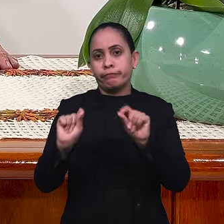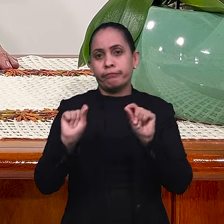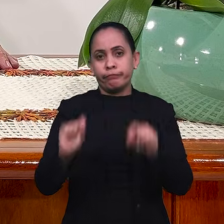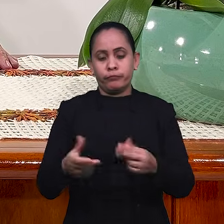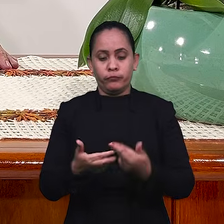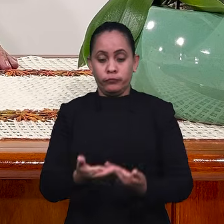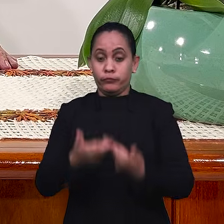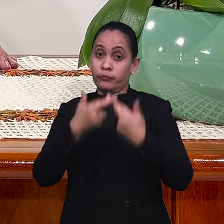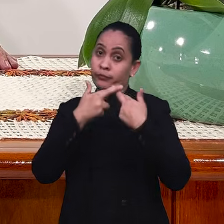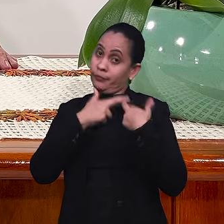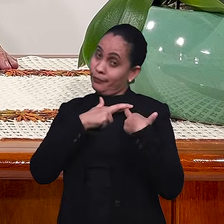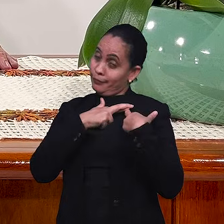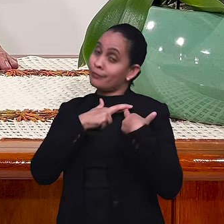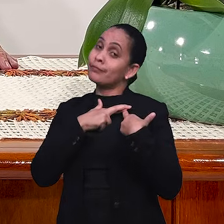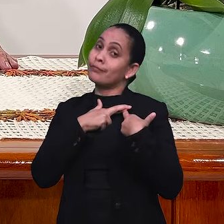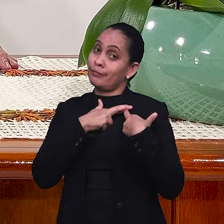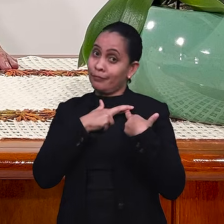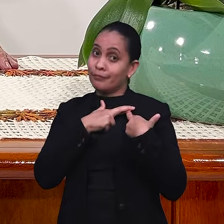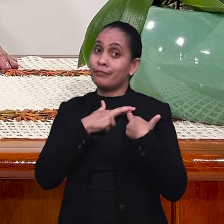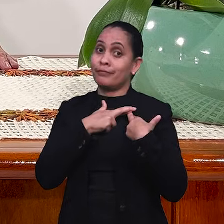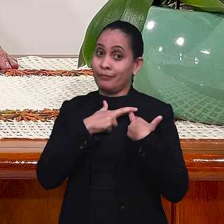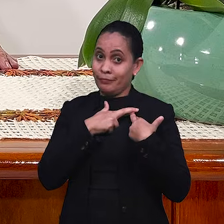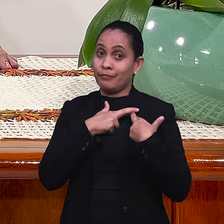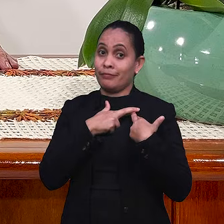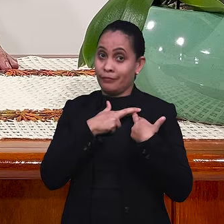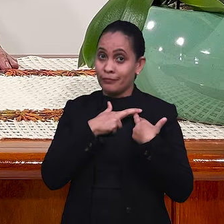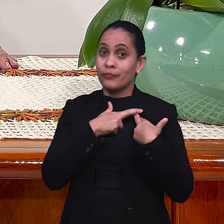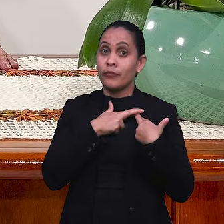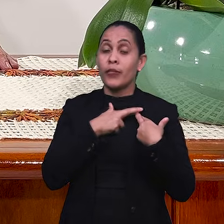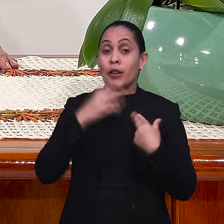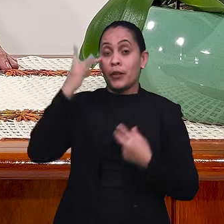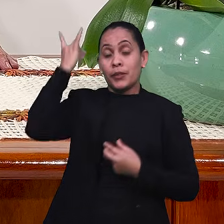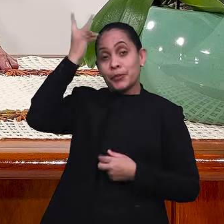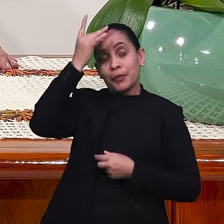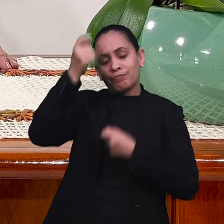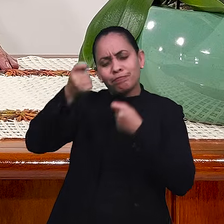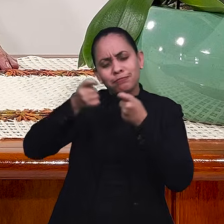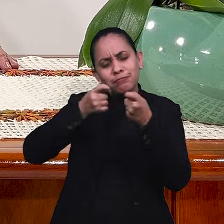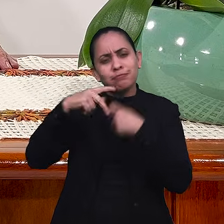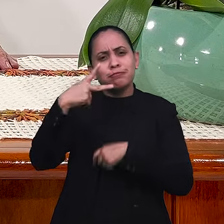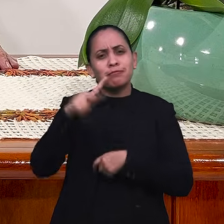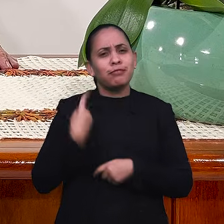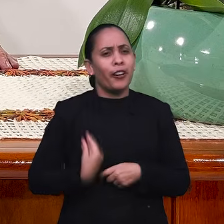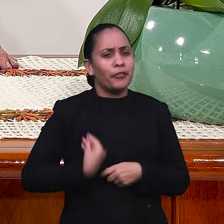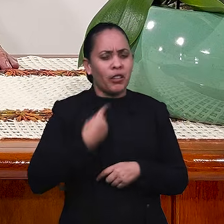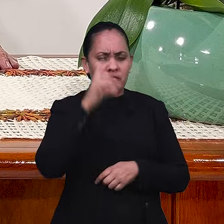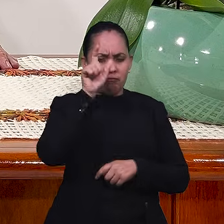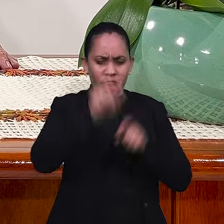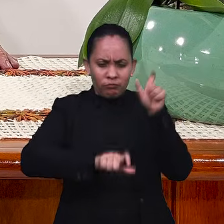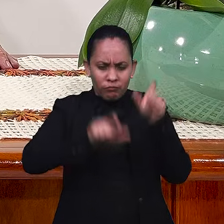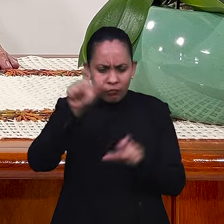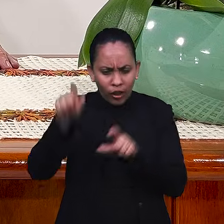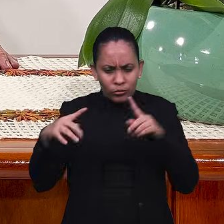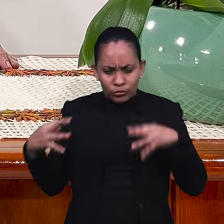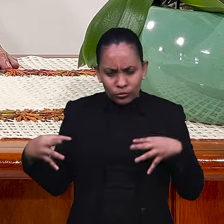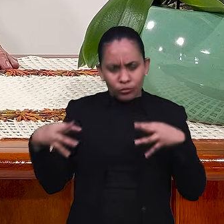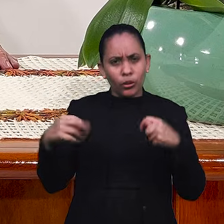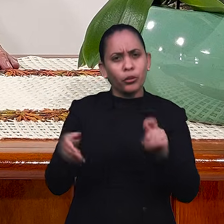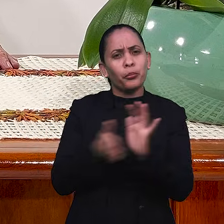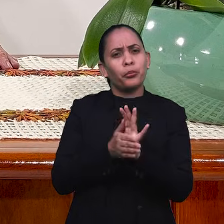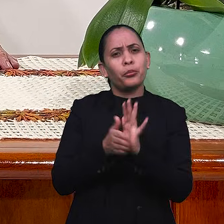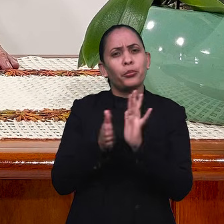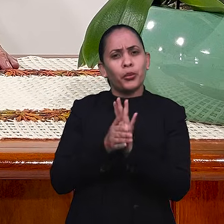instrumentalidade. É deixar que o Espírito Santo dirija cada um de nós dentro de um projeto